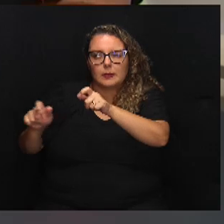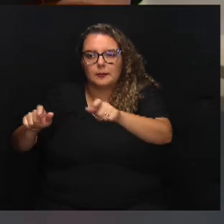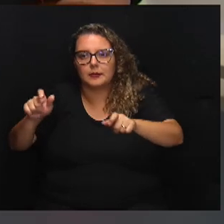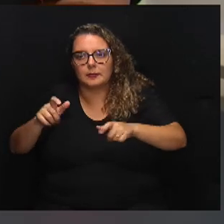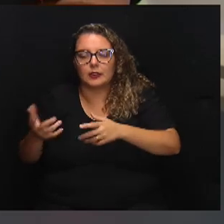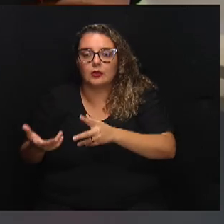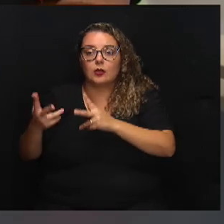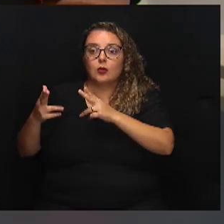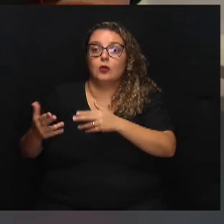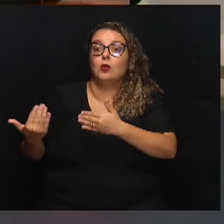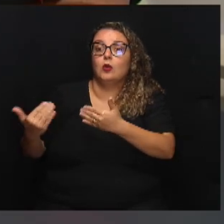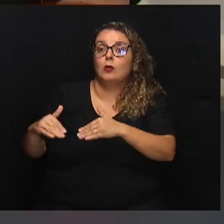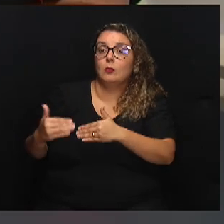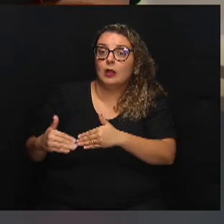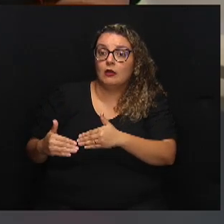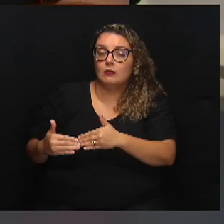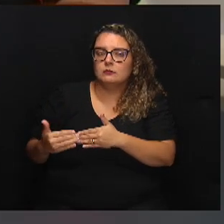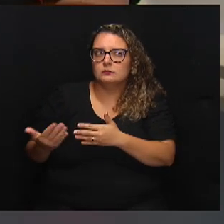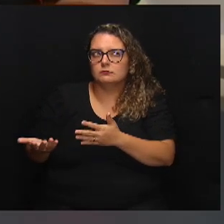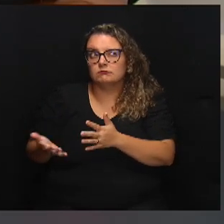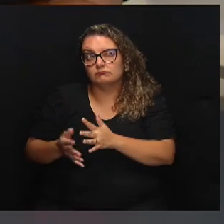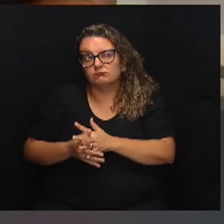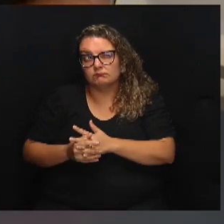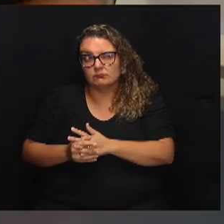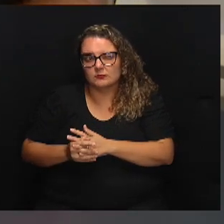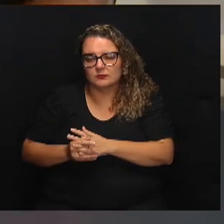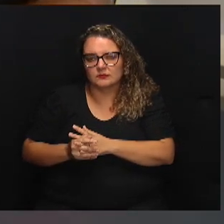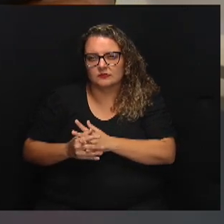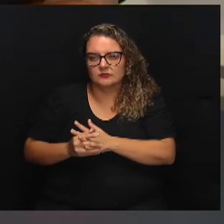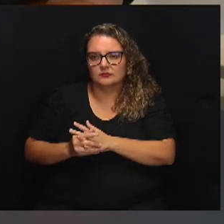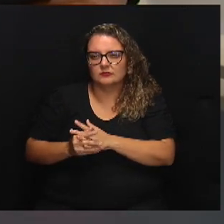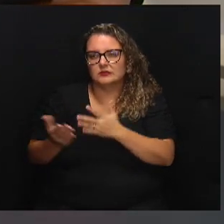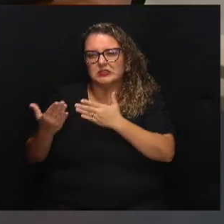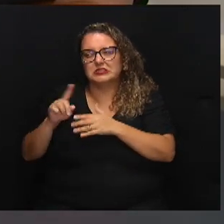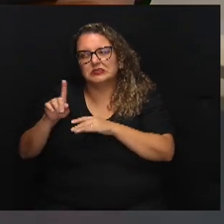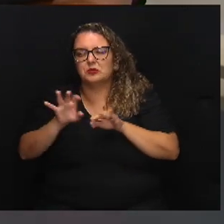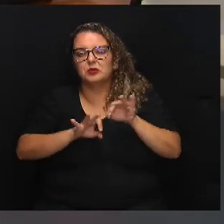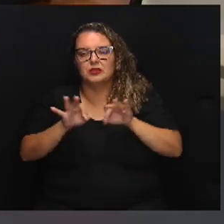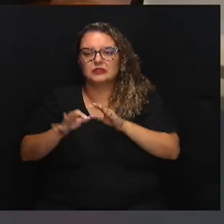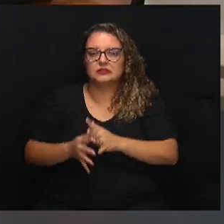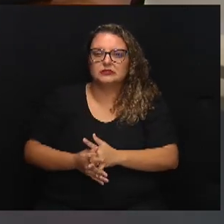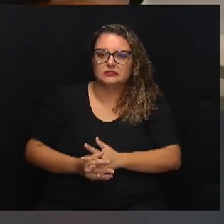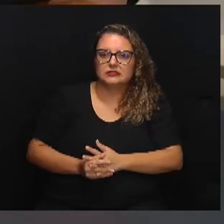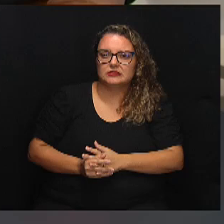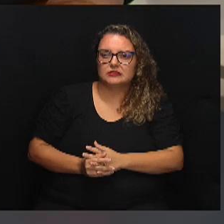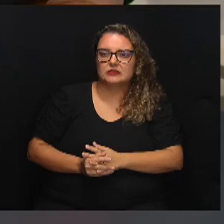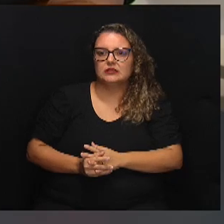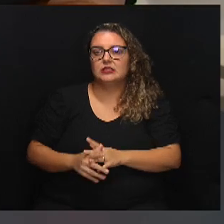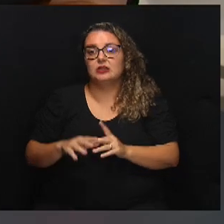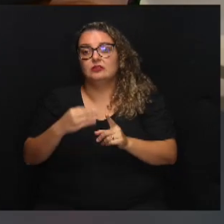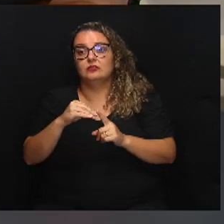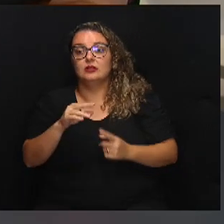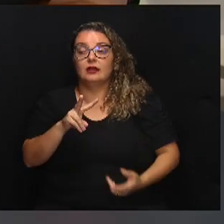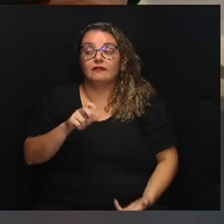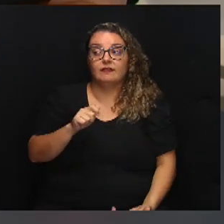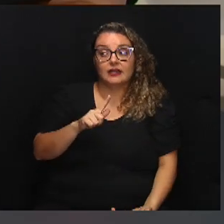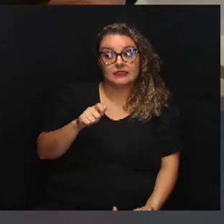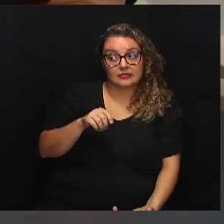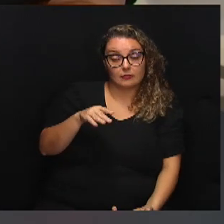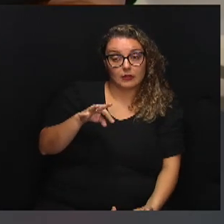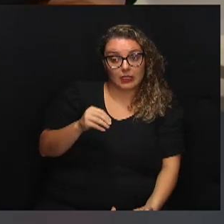uma prova supostamente desorganizada, muito vulnerável a vazamentos,